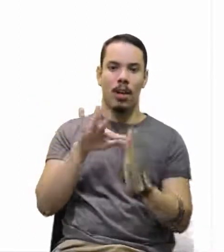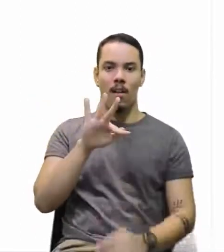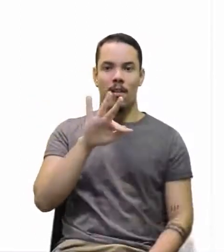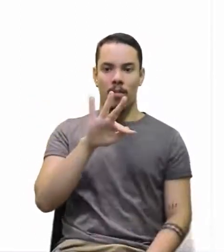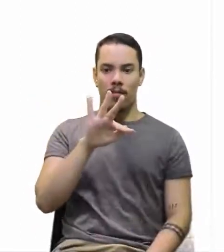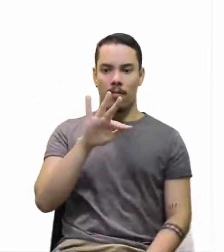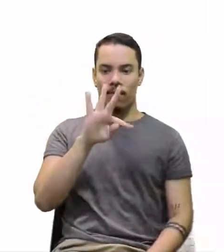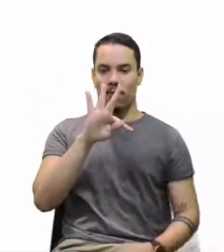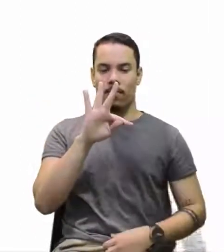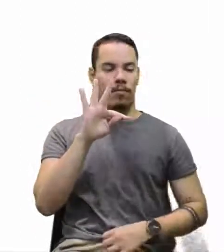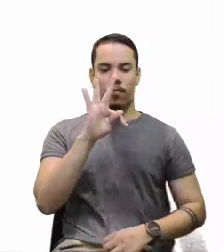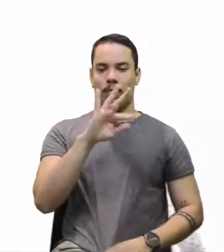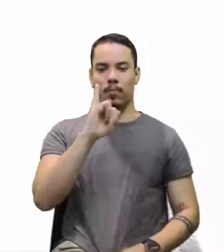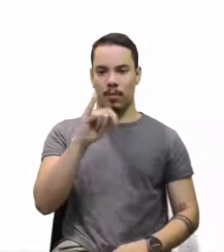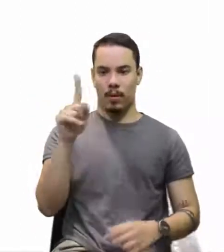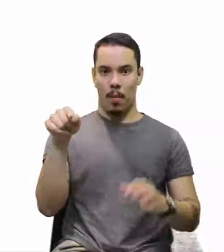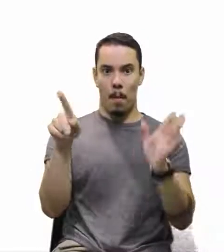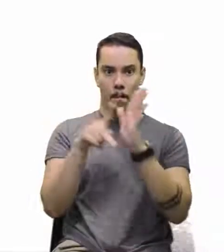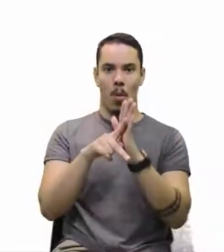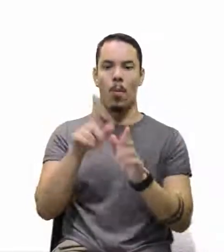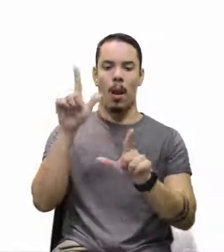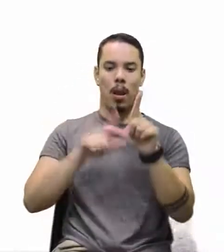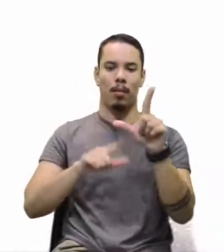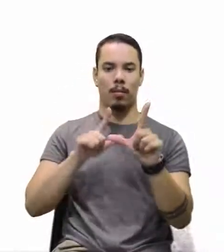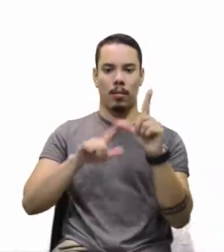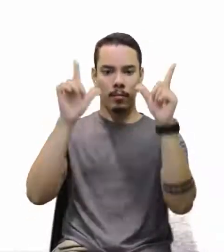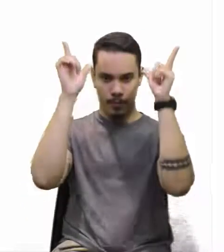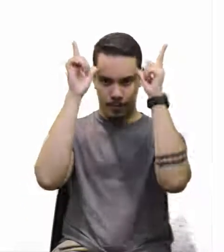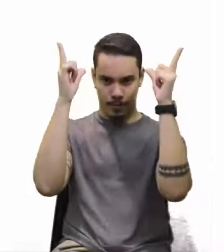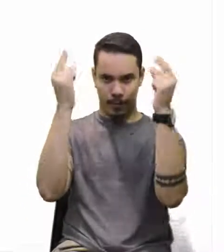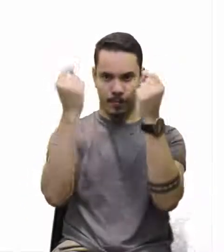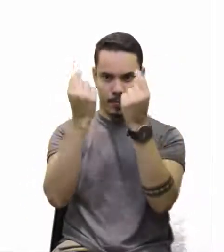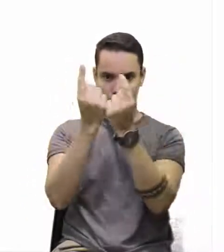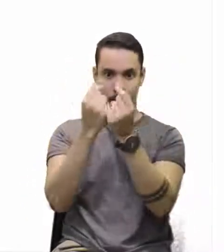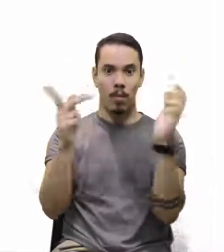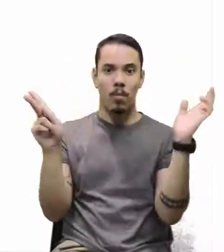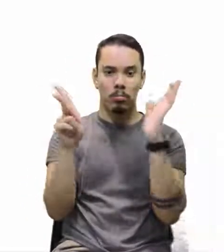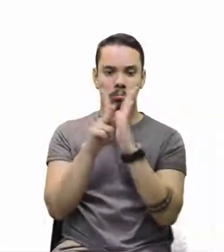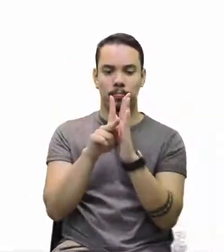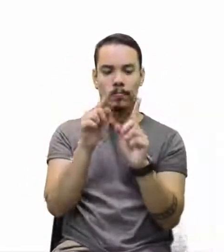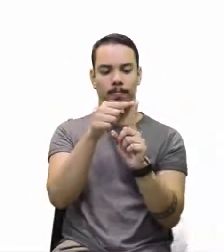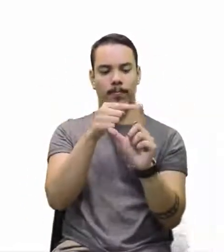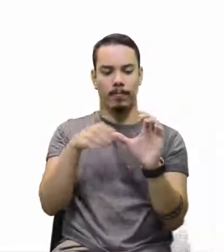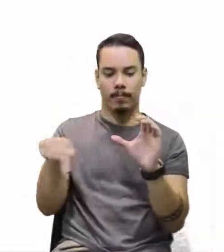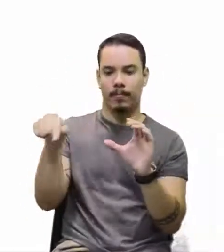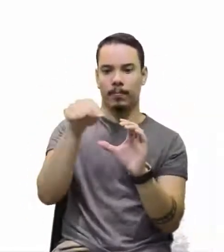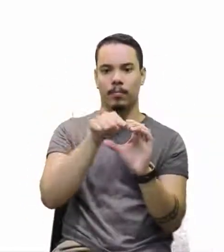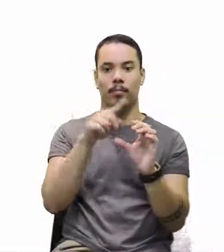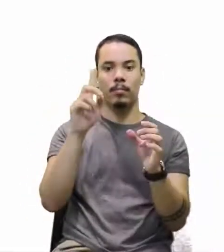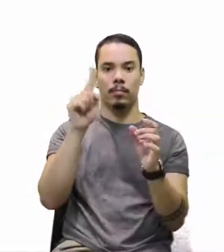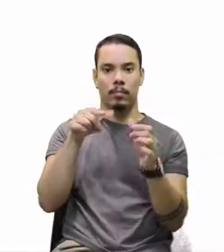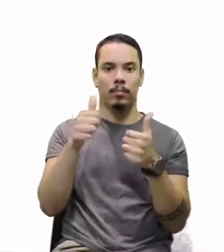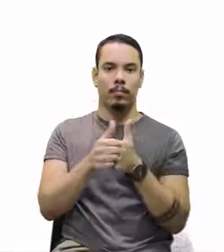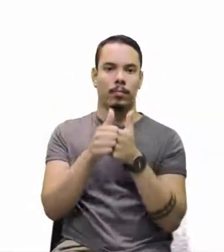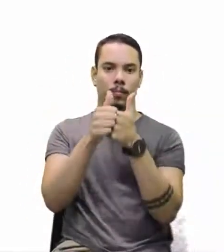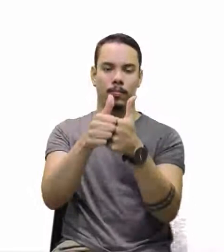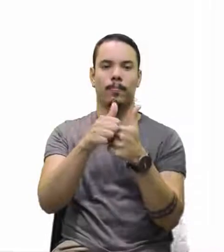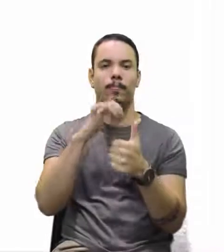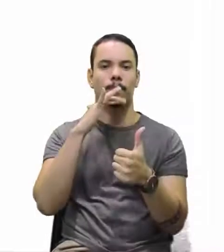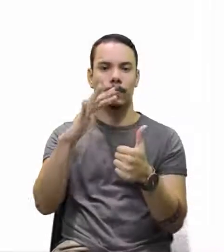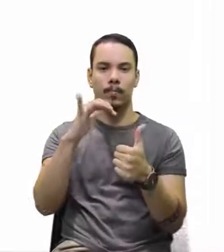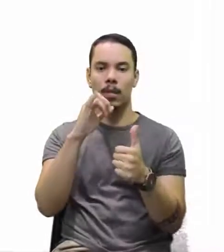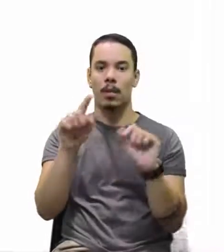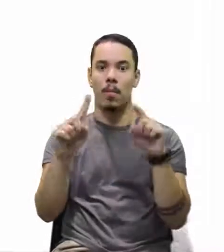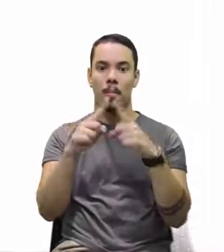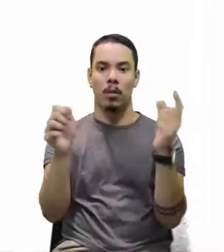que representa fluxo magnético. Através do próprio circuito, que é proporcional à intensidade da corrente